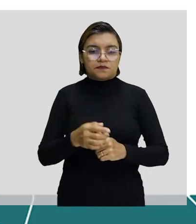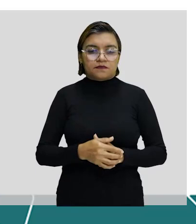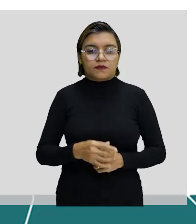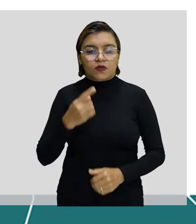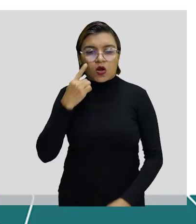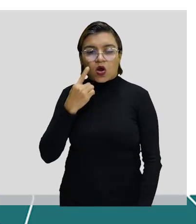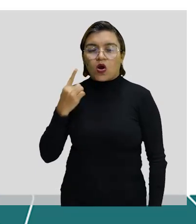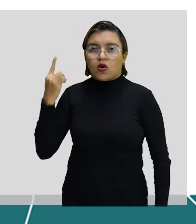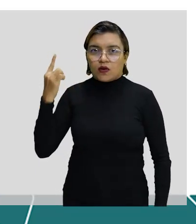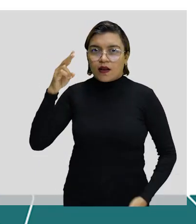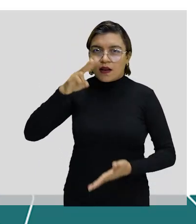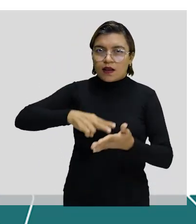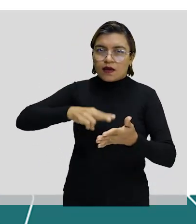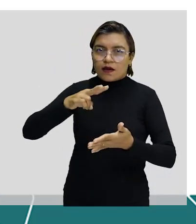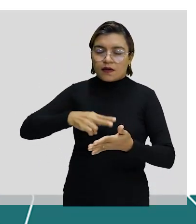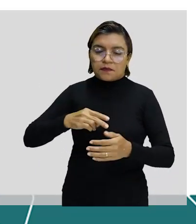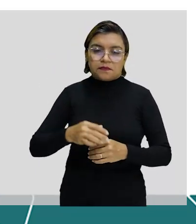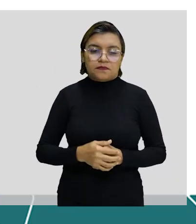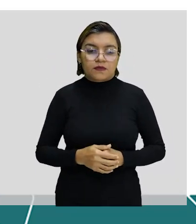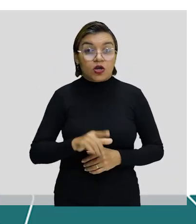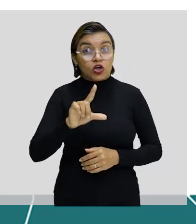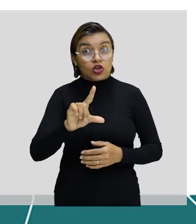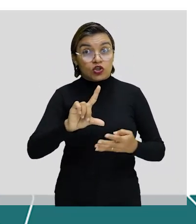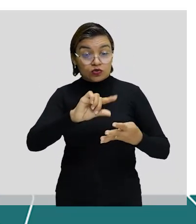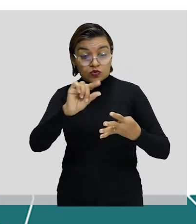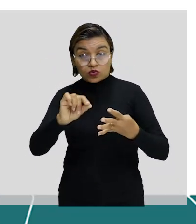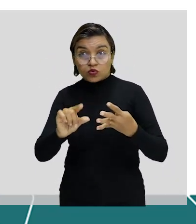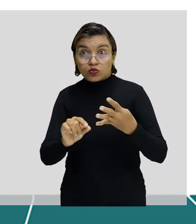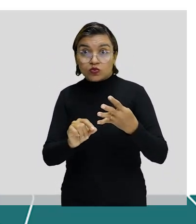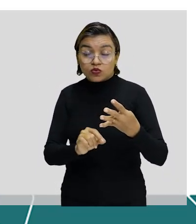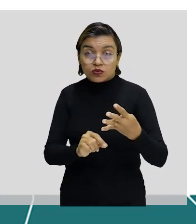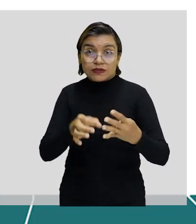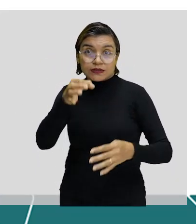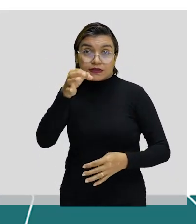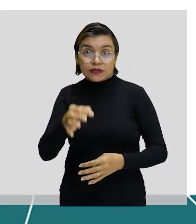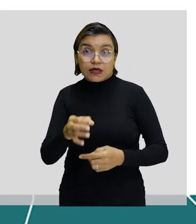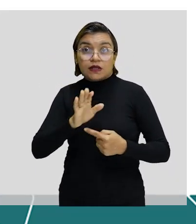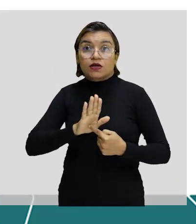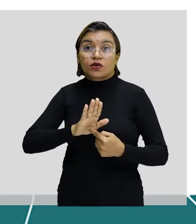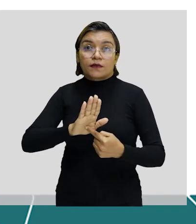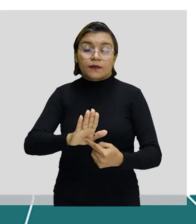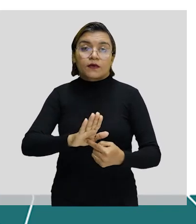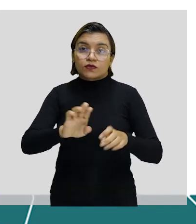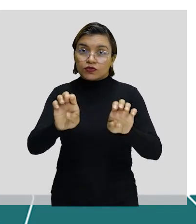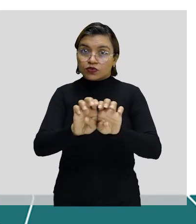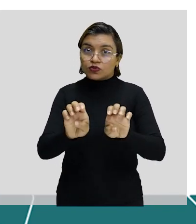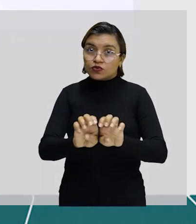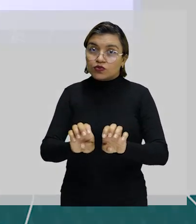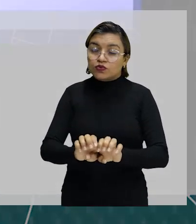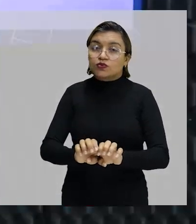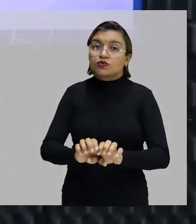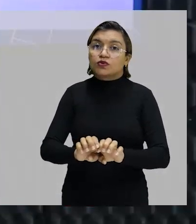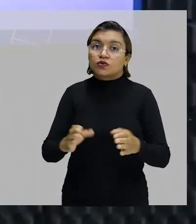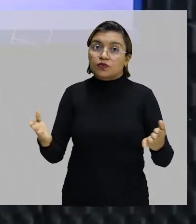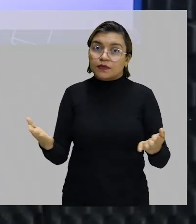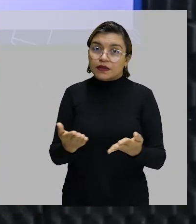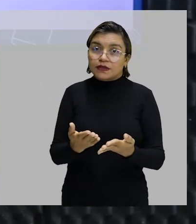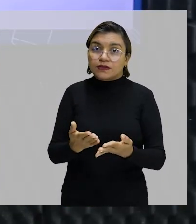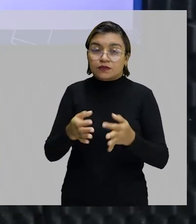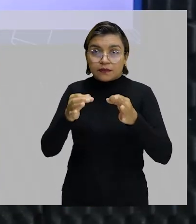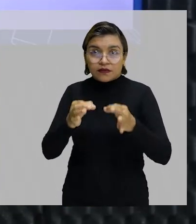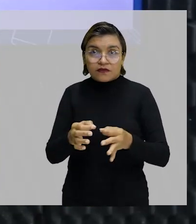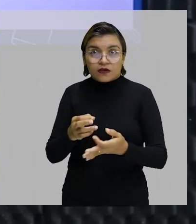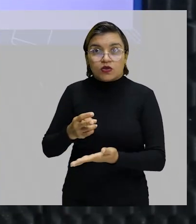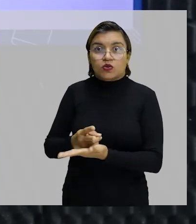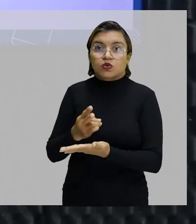the correct alternative. Vamos marcar qual é a alternativa correta, que apresenta justamente a estrutura do presente perfeito contínuo,